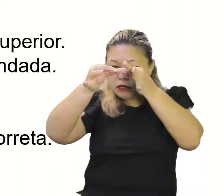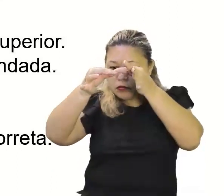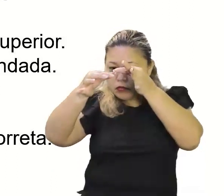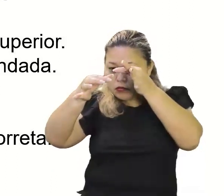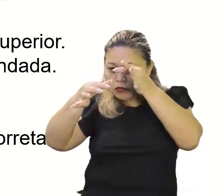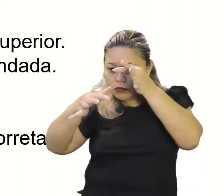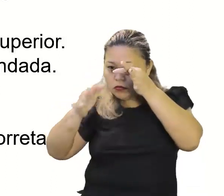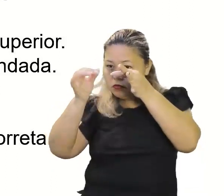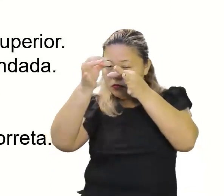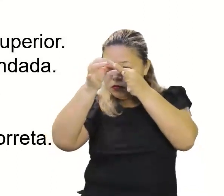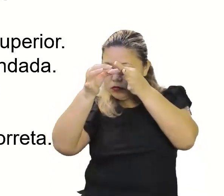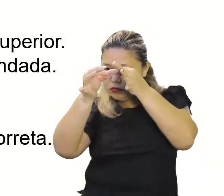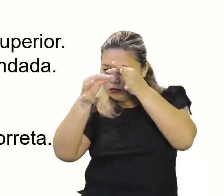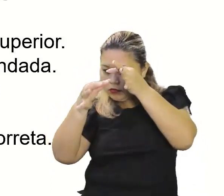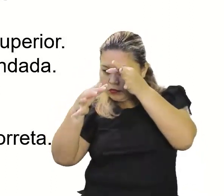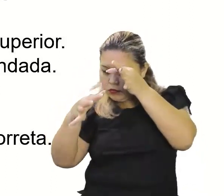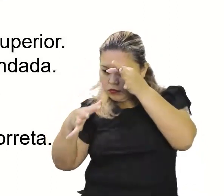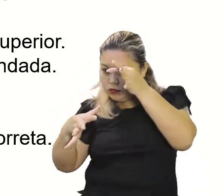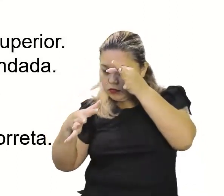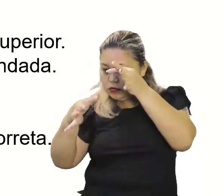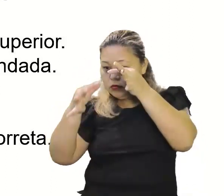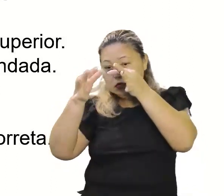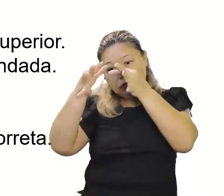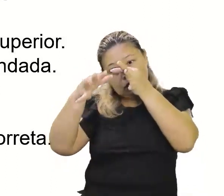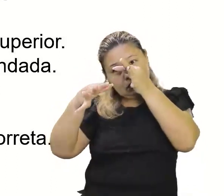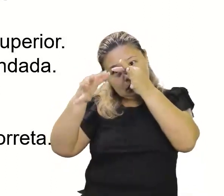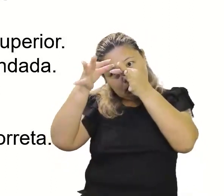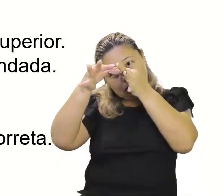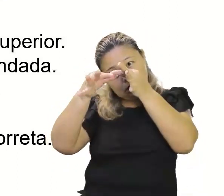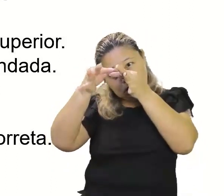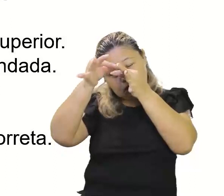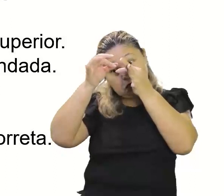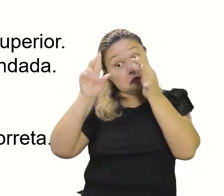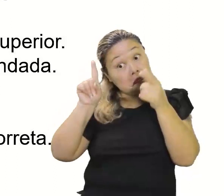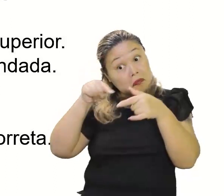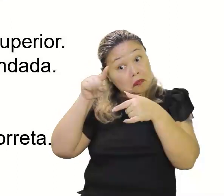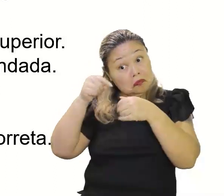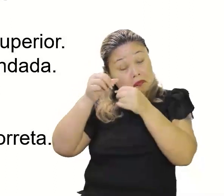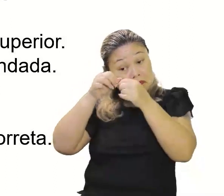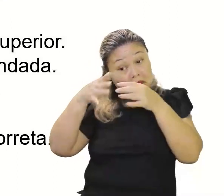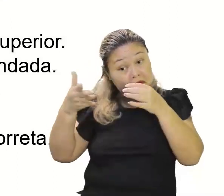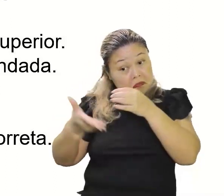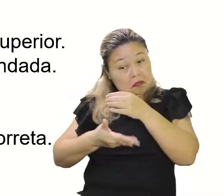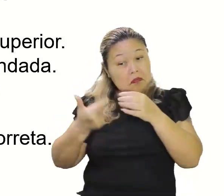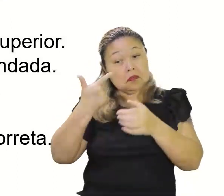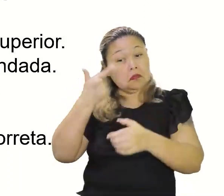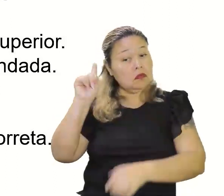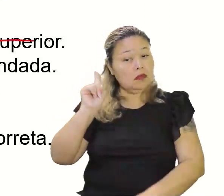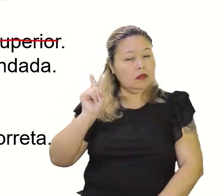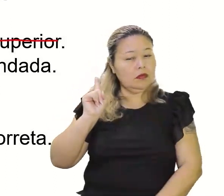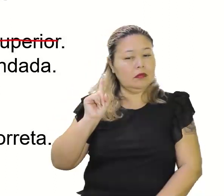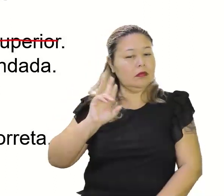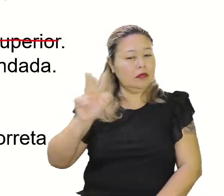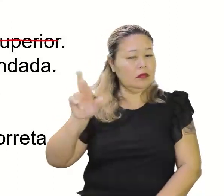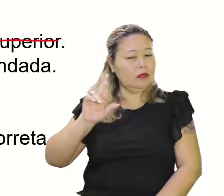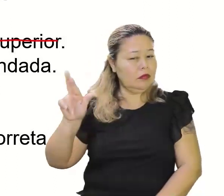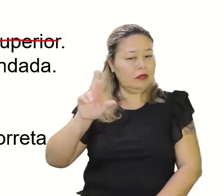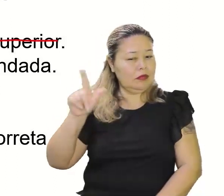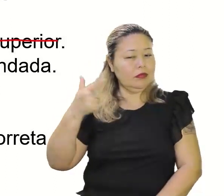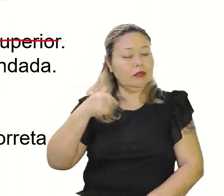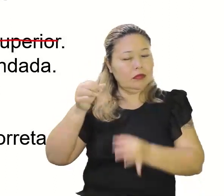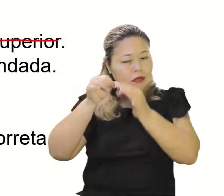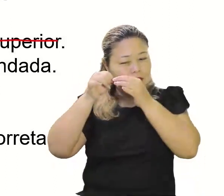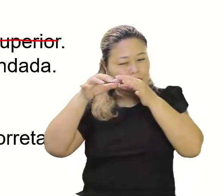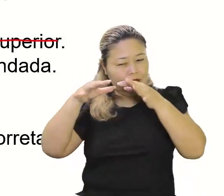parte superior. Será que é uma pirâmide isso? Será? Acho que de cara, nós pirâmide vimos, já dá não para excluir, não é? Porque nós vimos lá que a